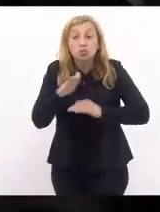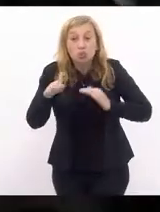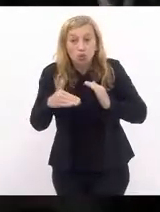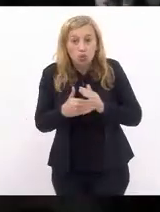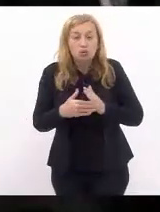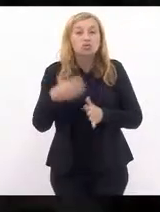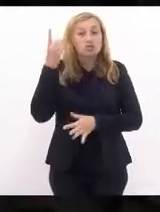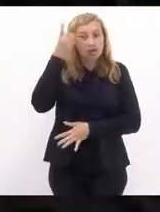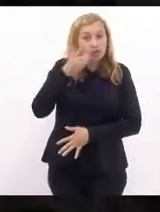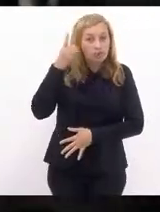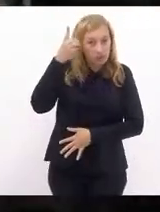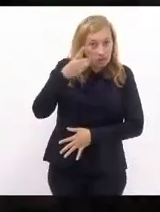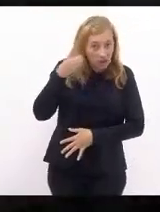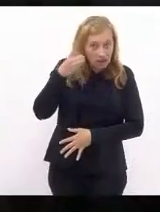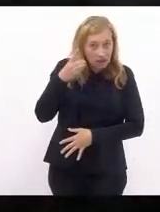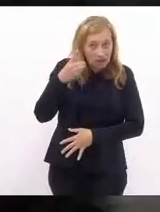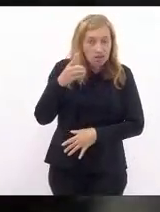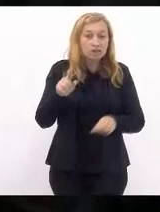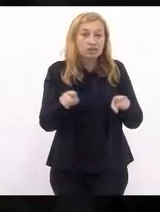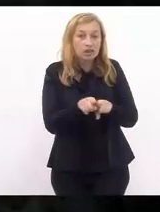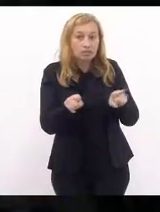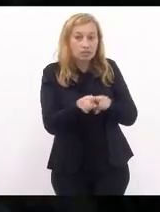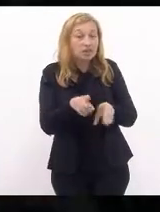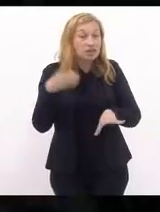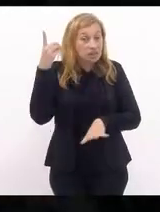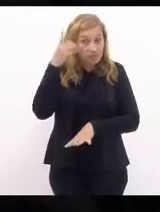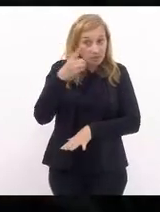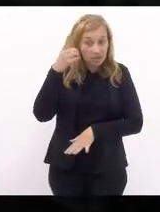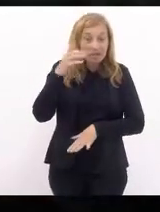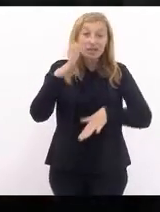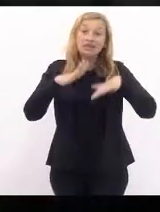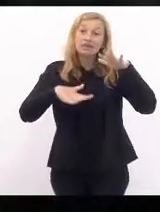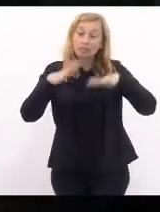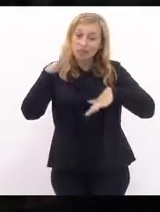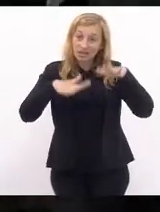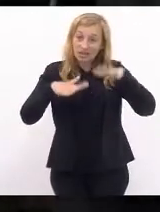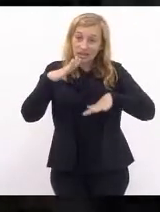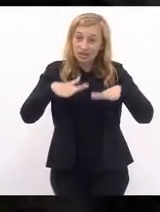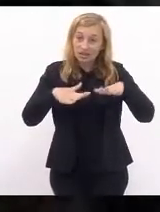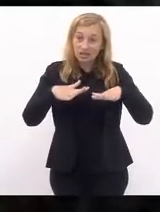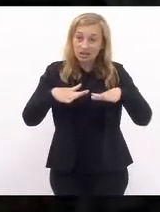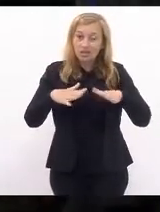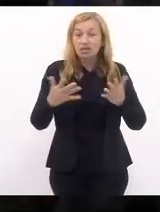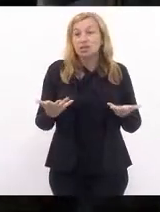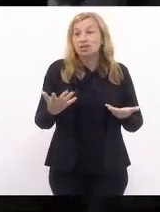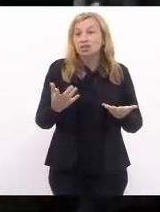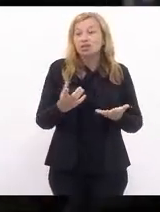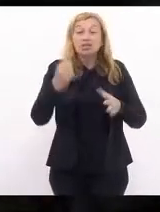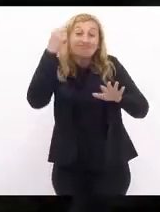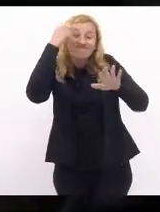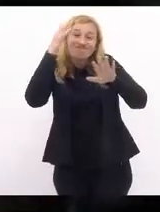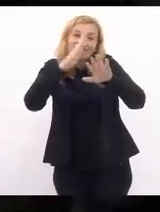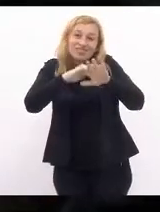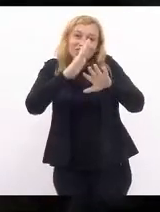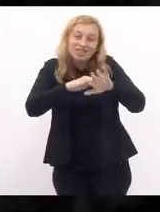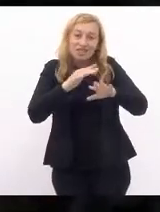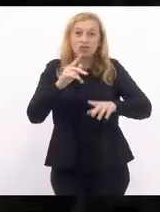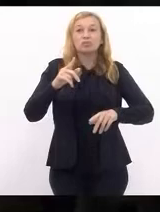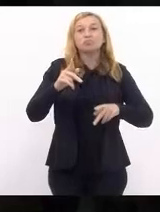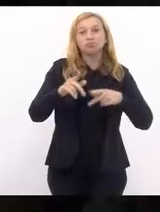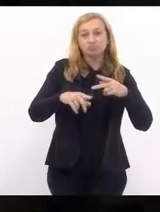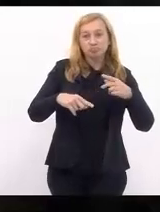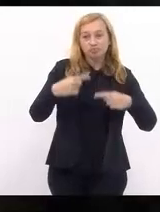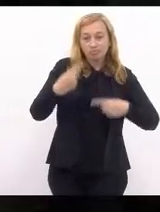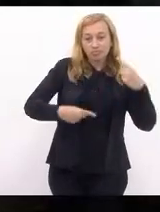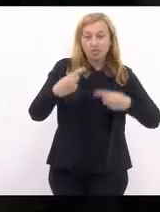todos os deputados e todas as deputadas e bem independente das nossas ideologias políticas